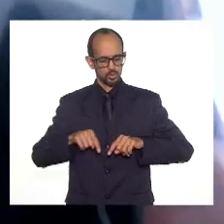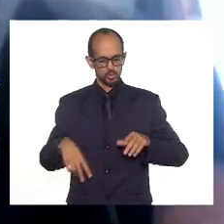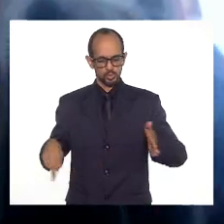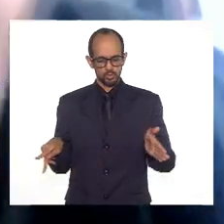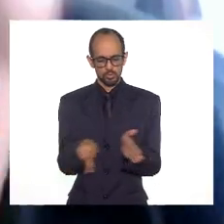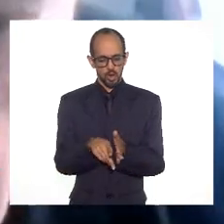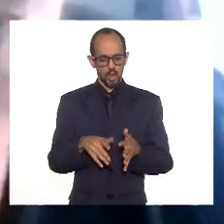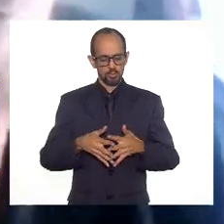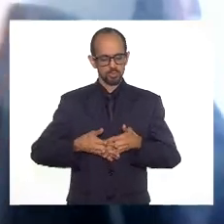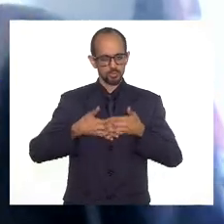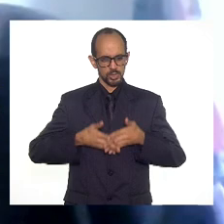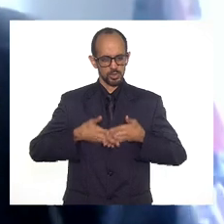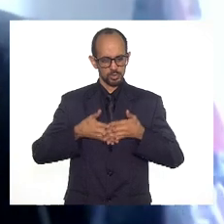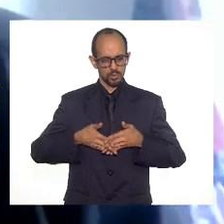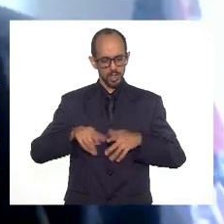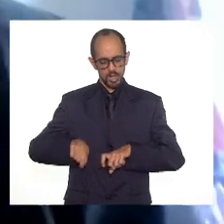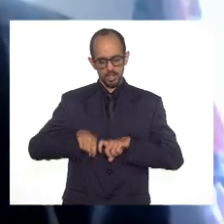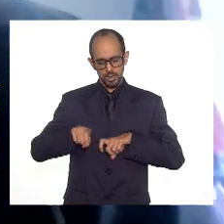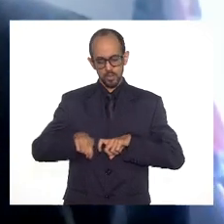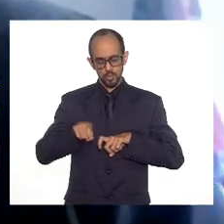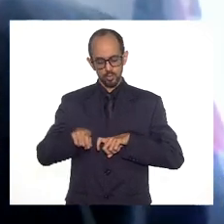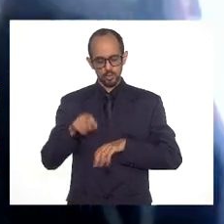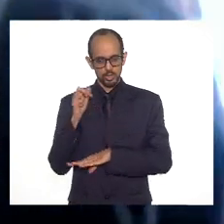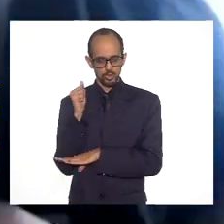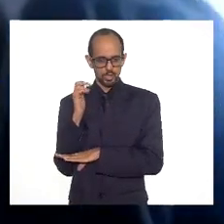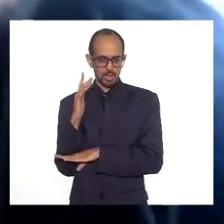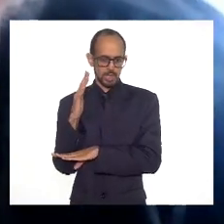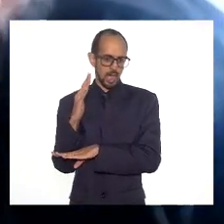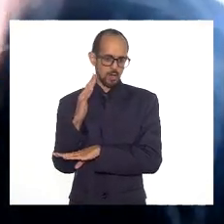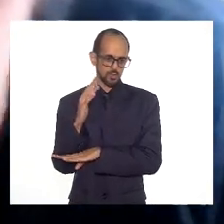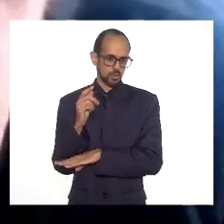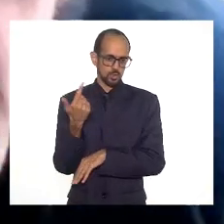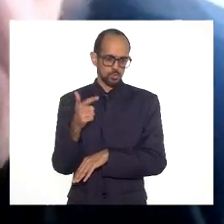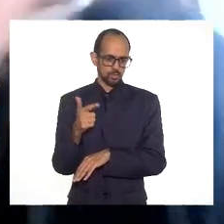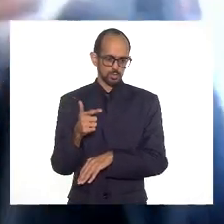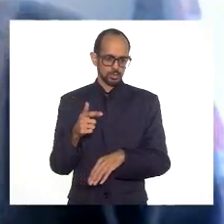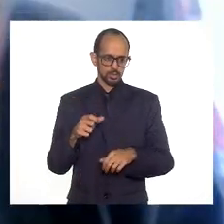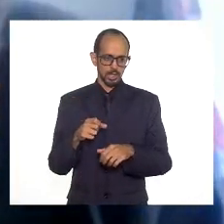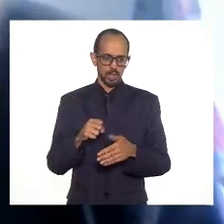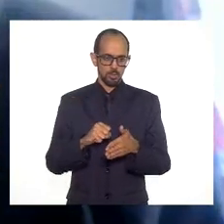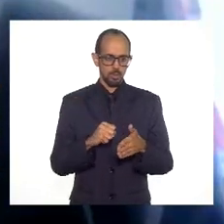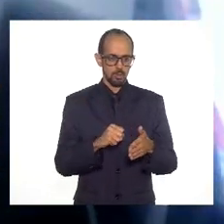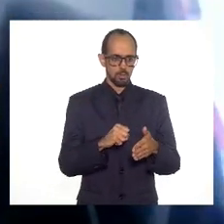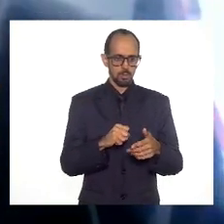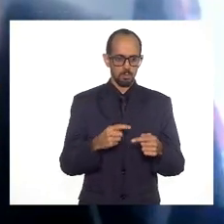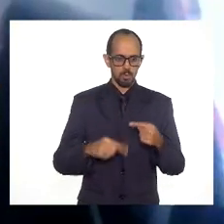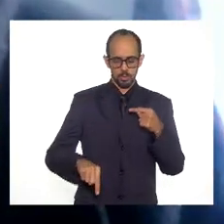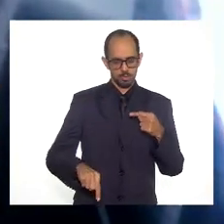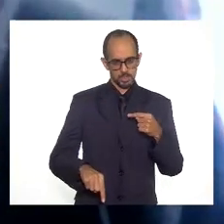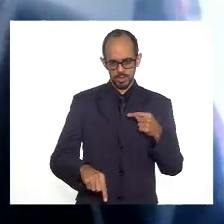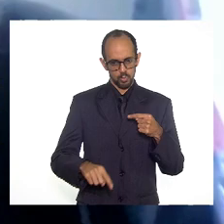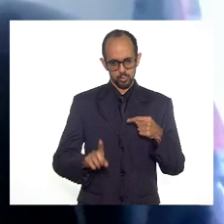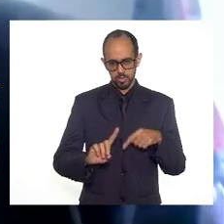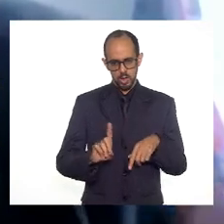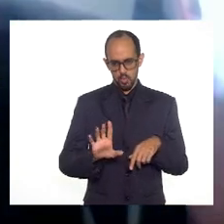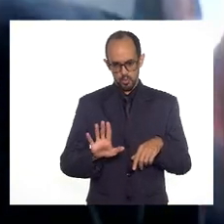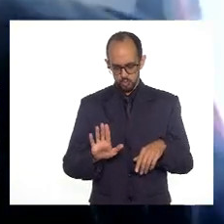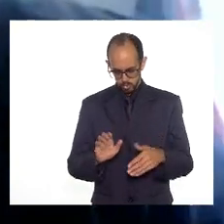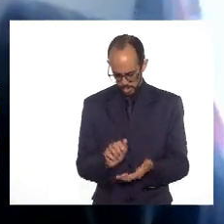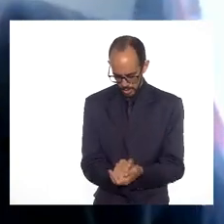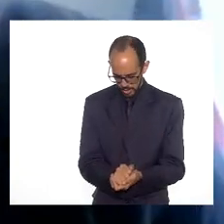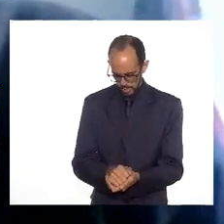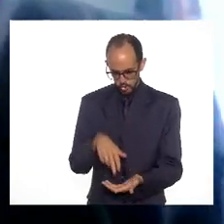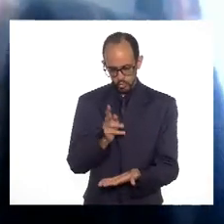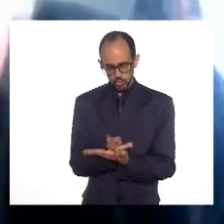na agricultura sustentável. Então, não impede as atividades sustentáveis. Ao contrário,